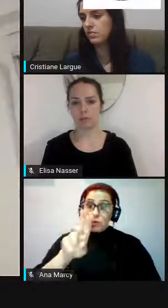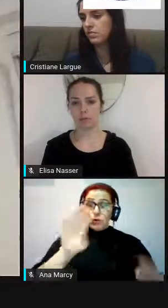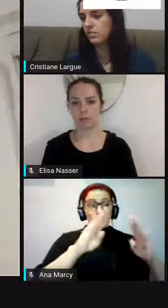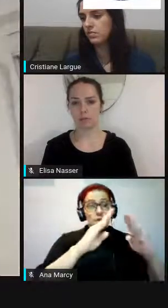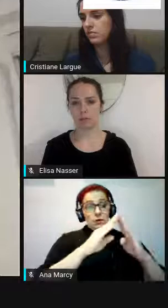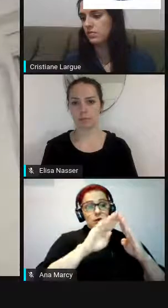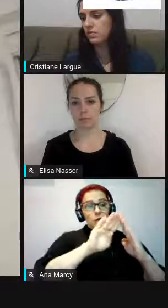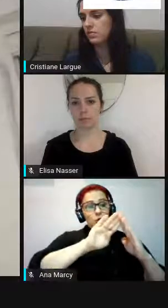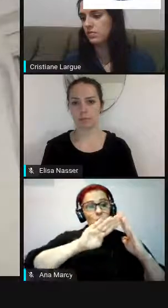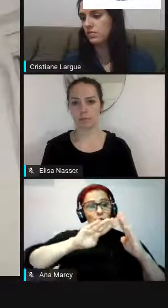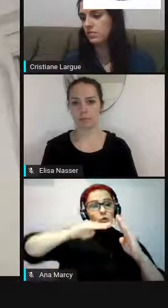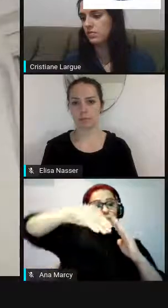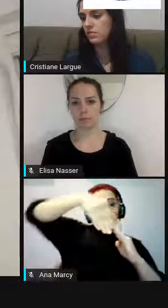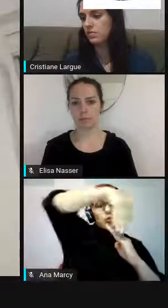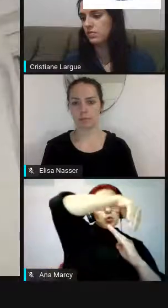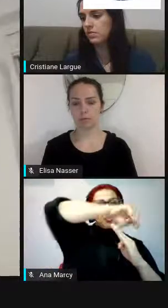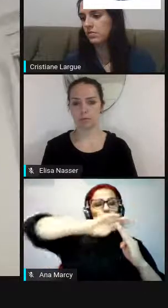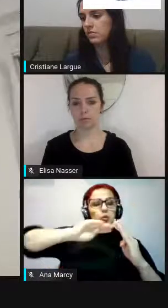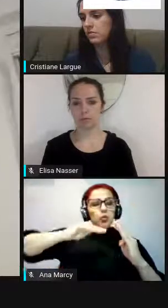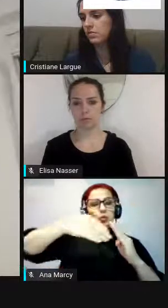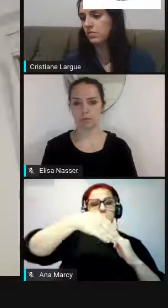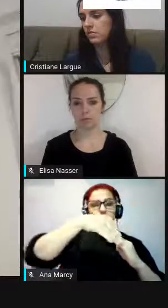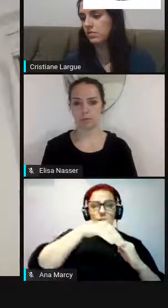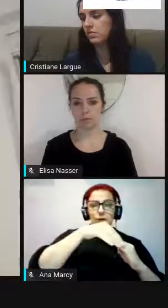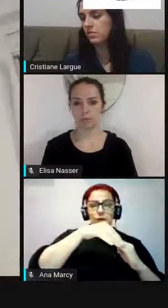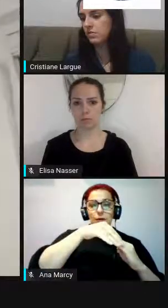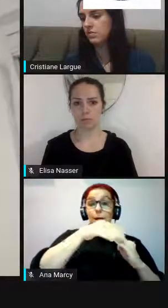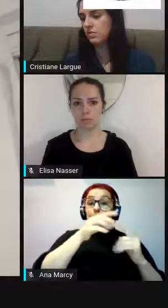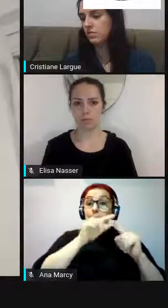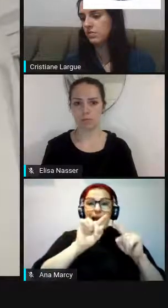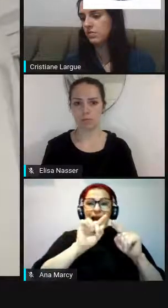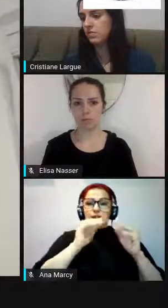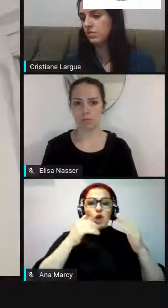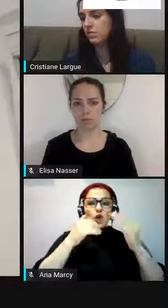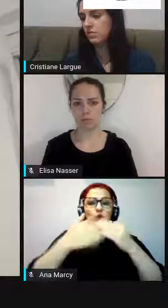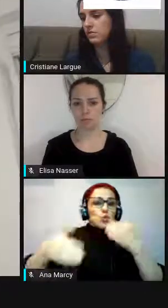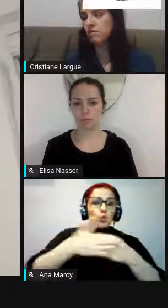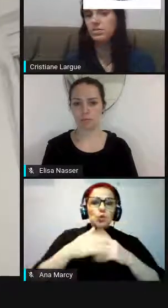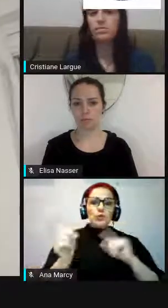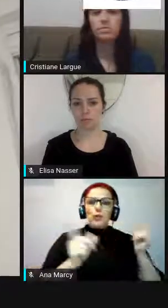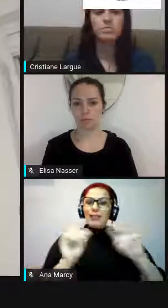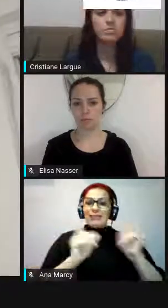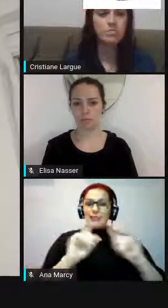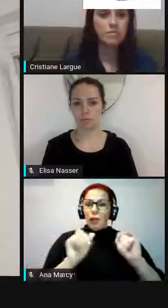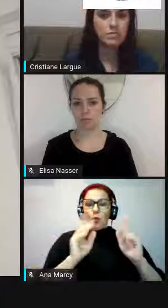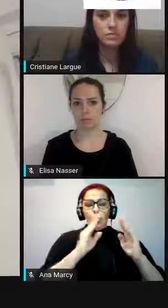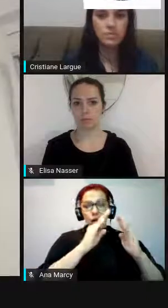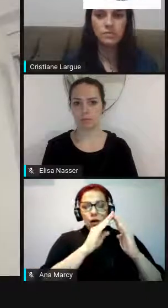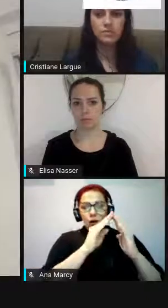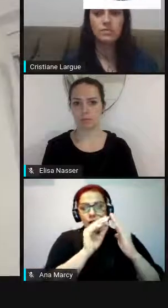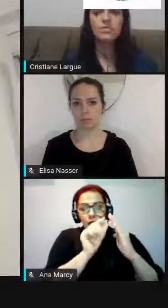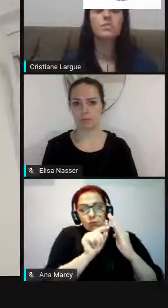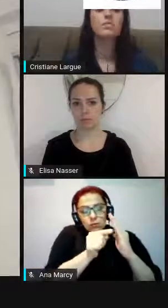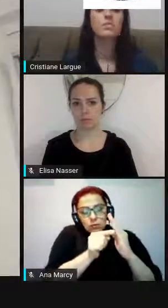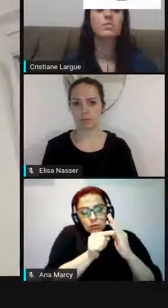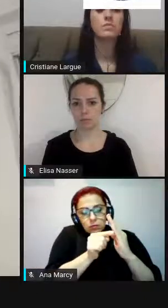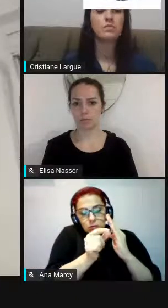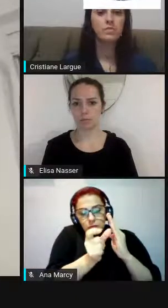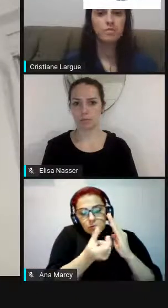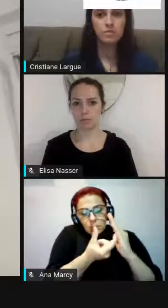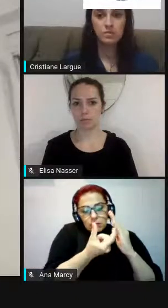da cor do entorno da casa e deixa uma saída que a saída de uma via não é o aparato o olho leite é o nome do